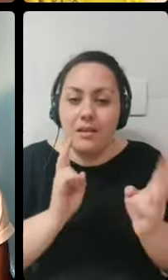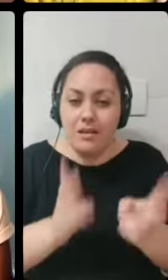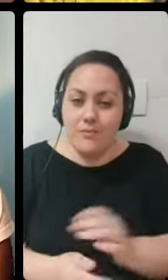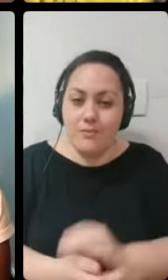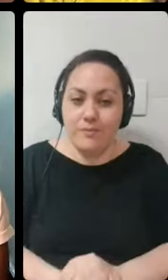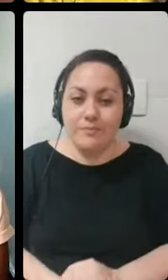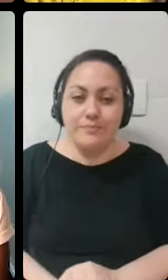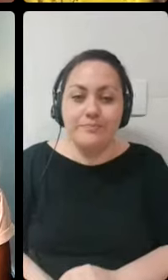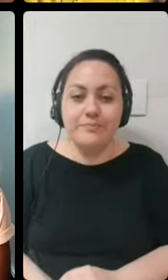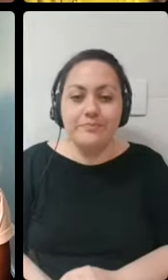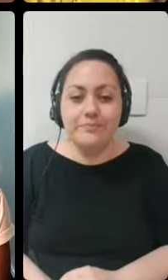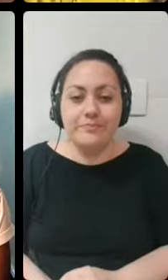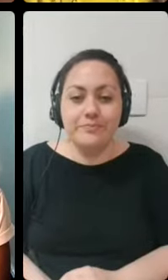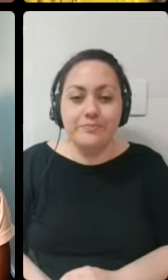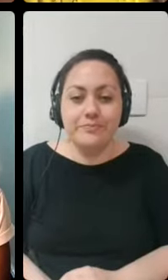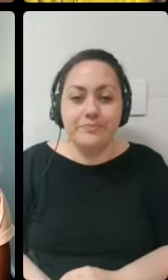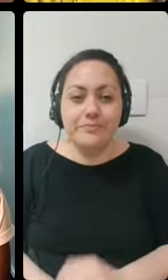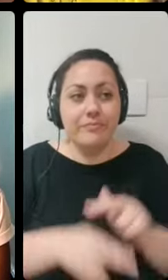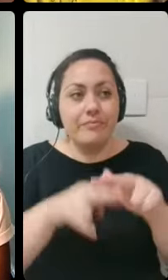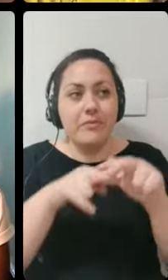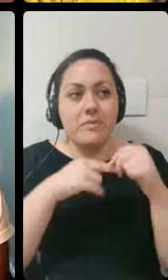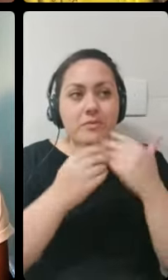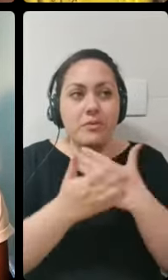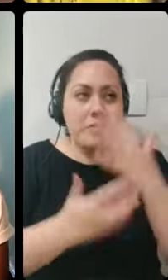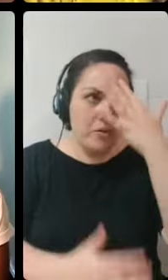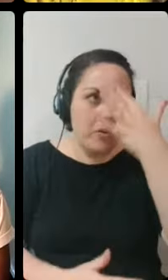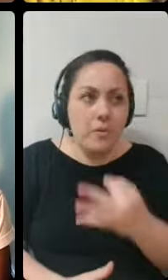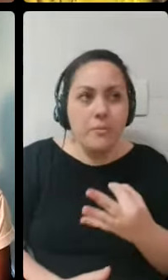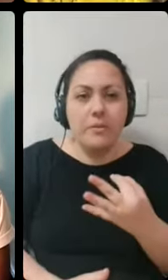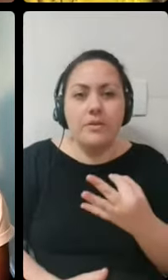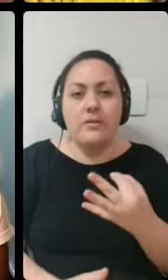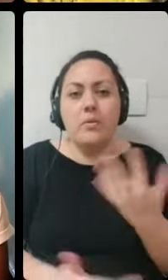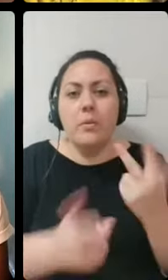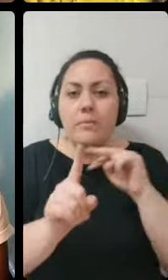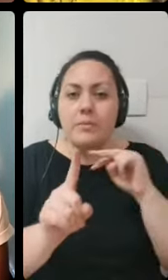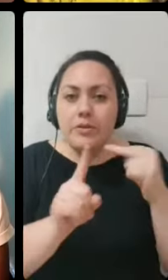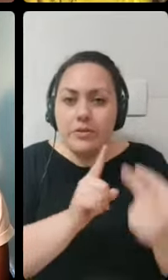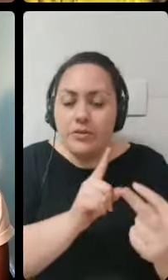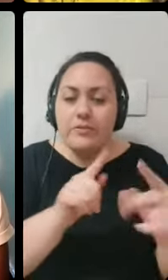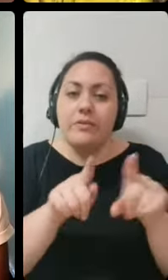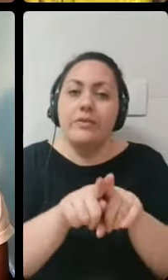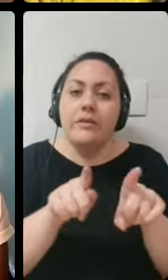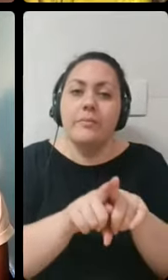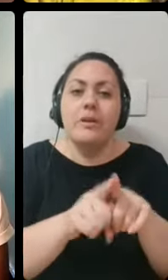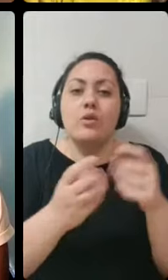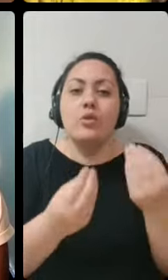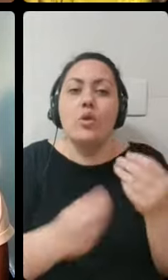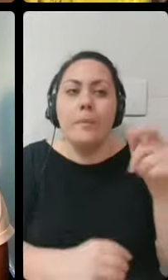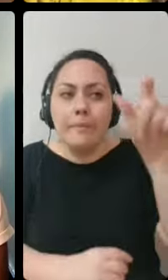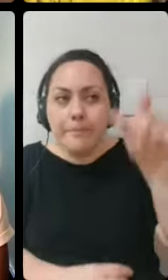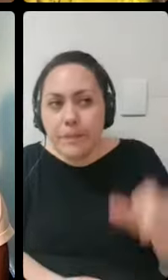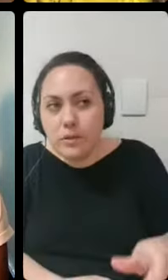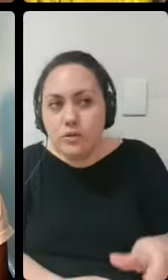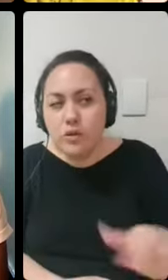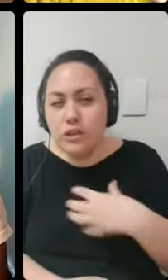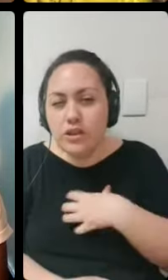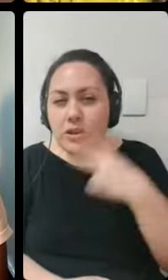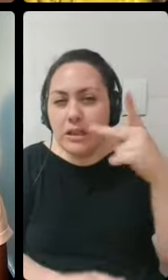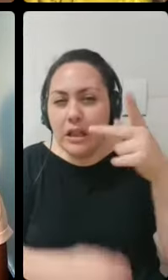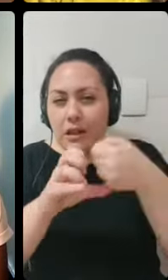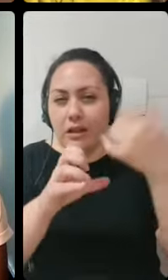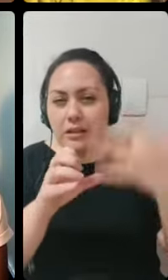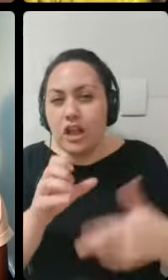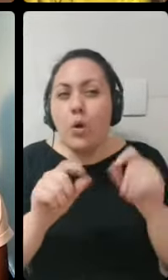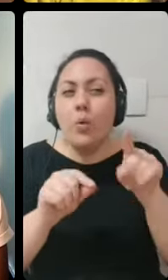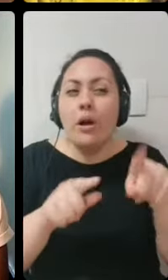tipo, entendendo melhor um olhar, entendendo melhor, tipo, como a pessoa tá se comportando, como que ela precisa de ajuda. E acaba tendo